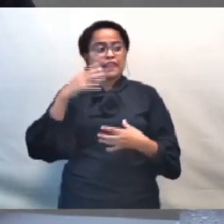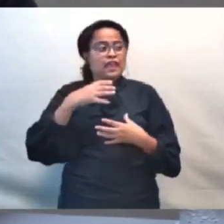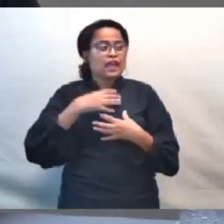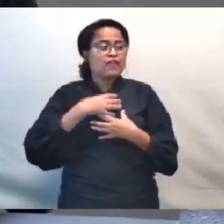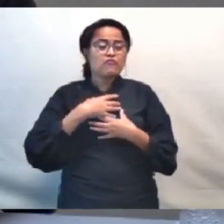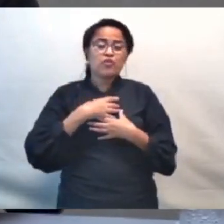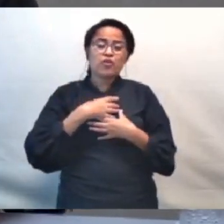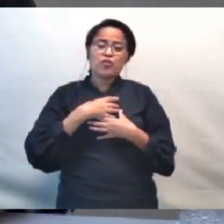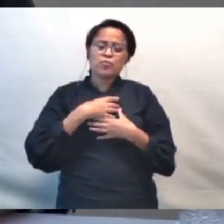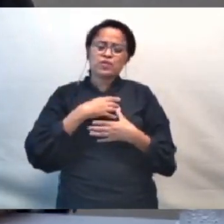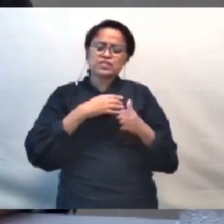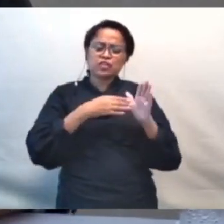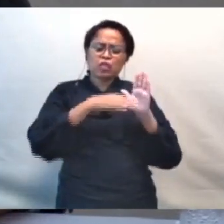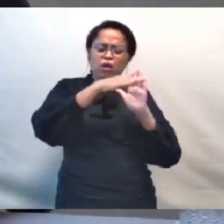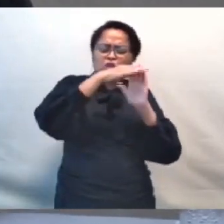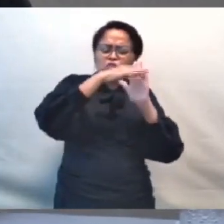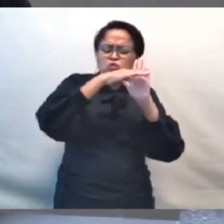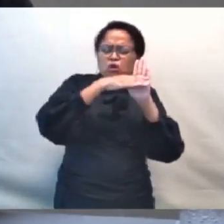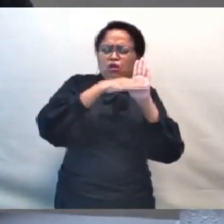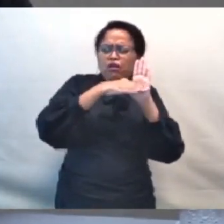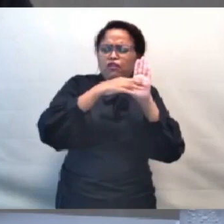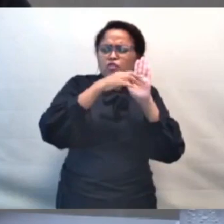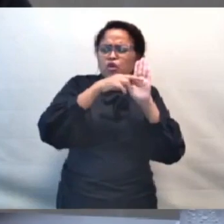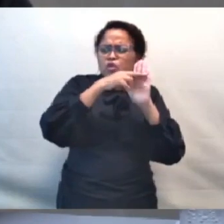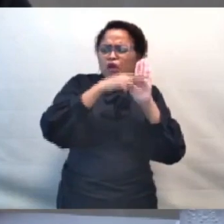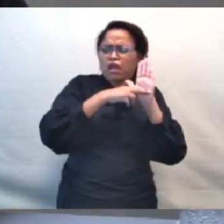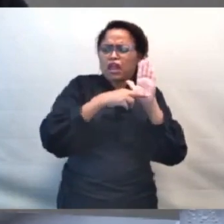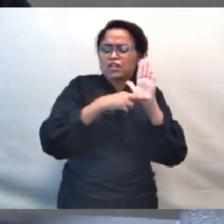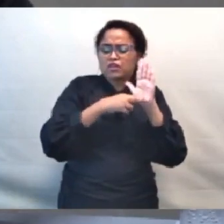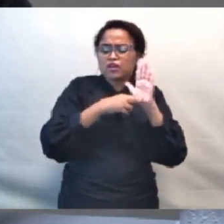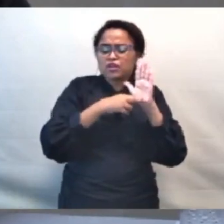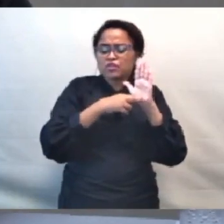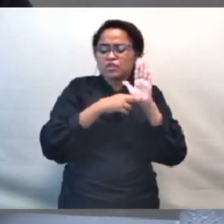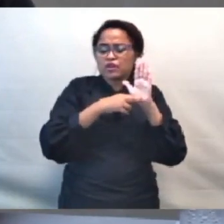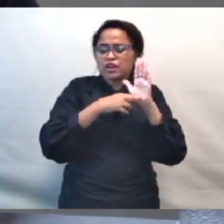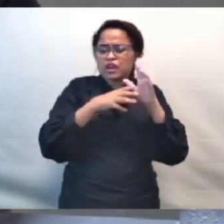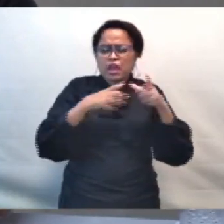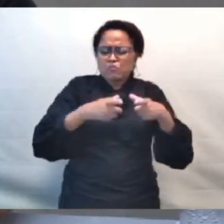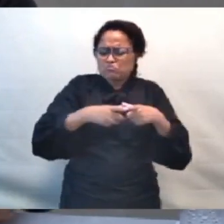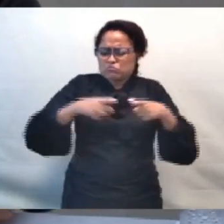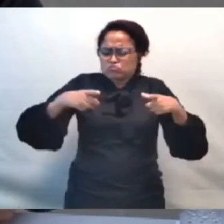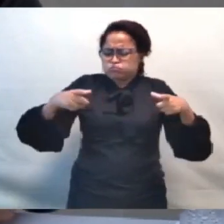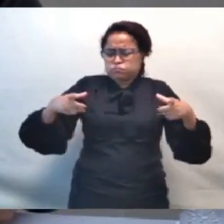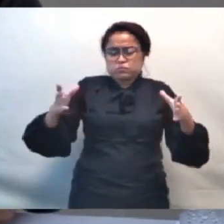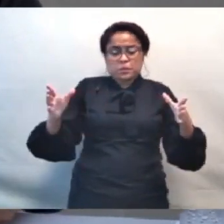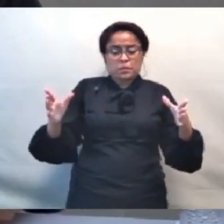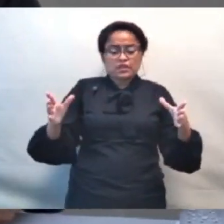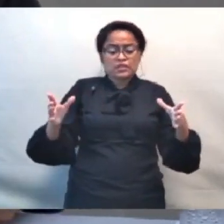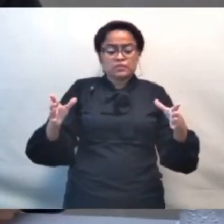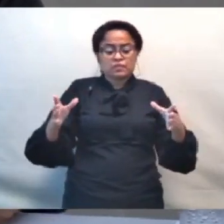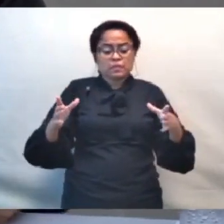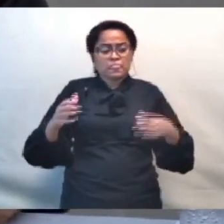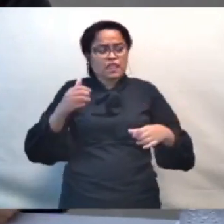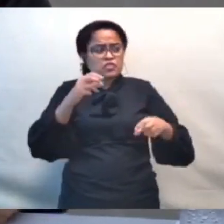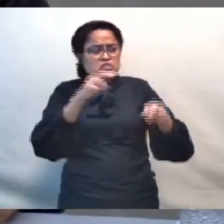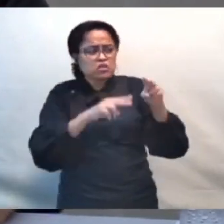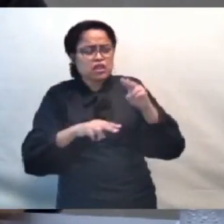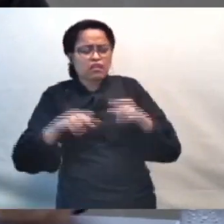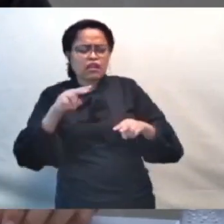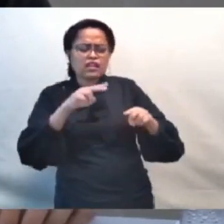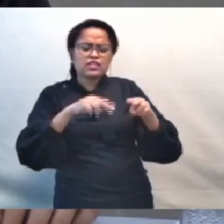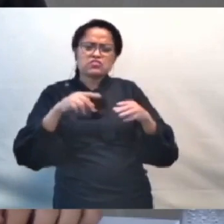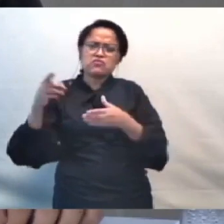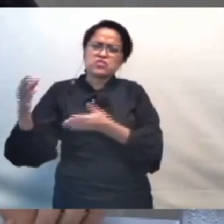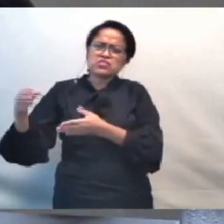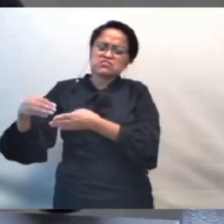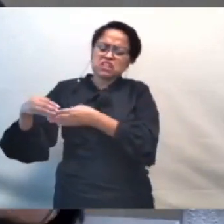nesse nível apenas observando a apresentação que vocês trazem. Mas fica aqui o registro, que tem vários